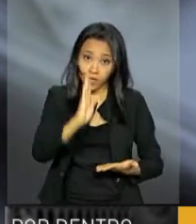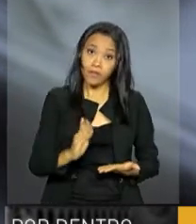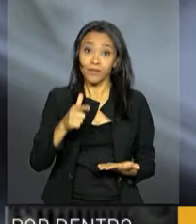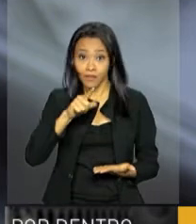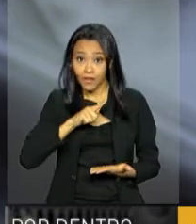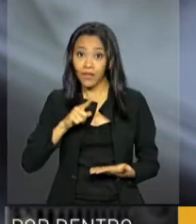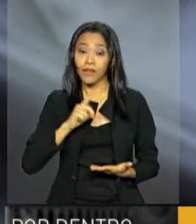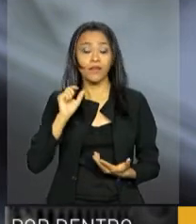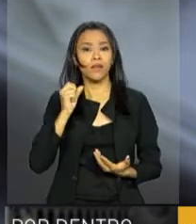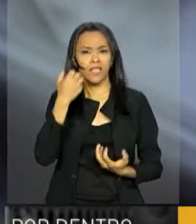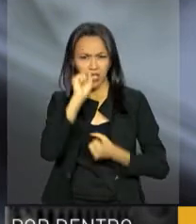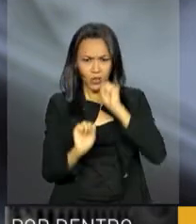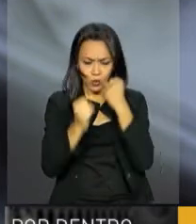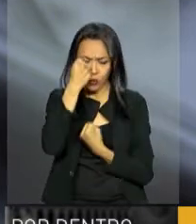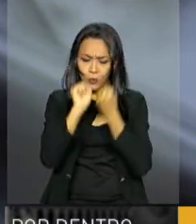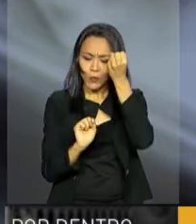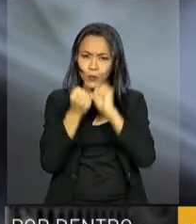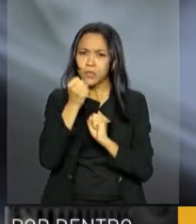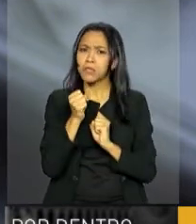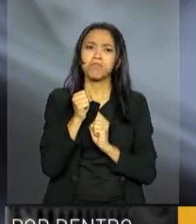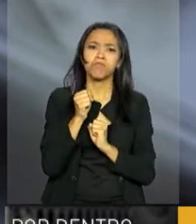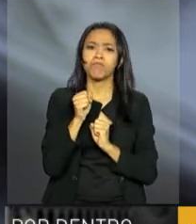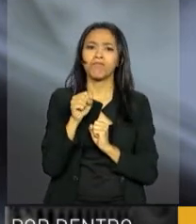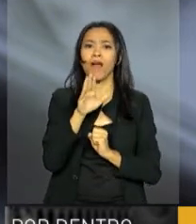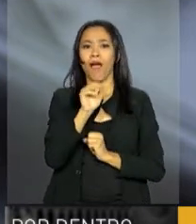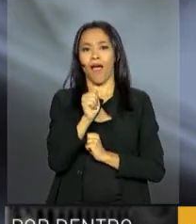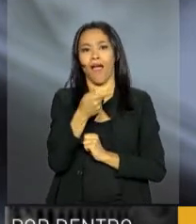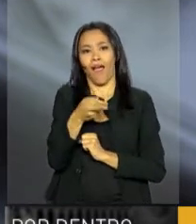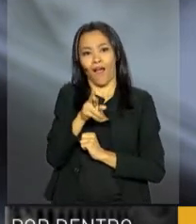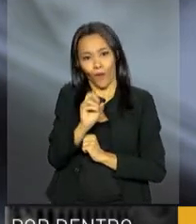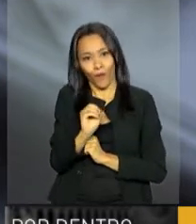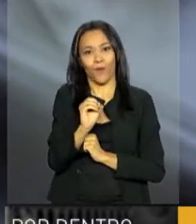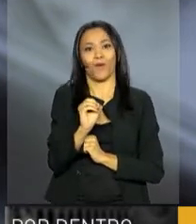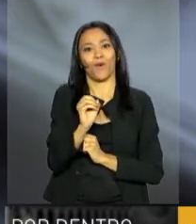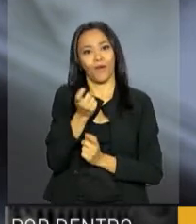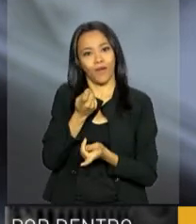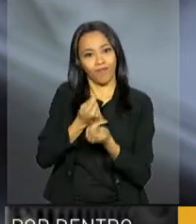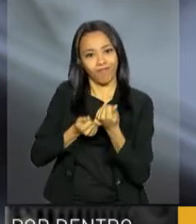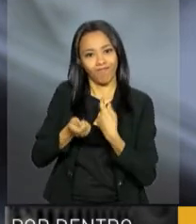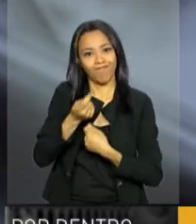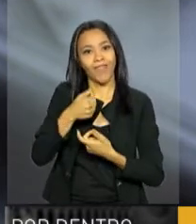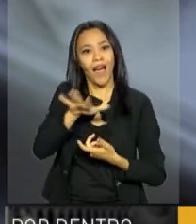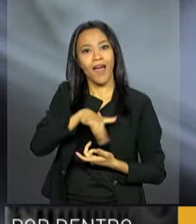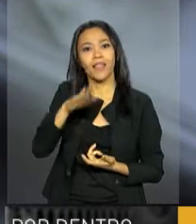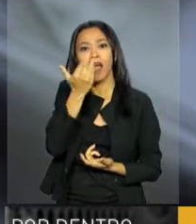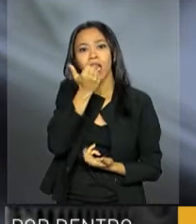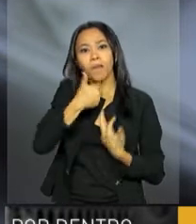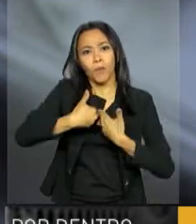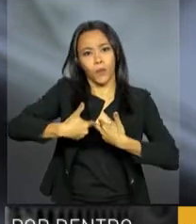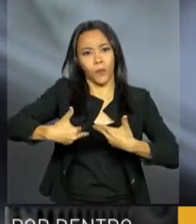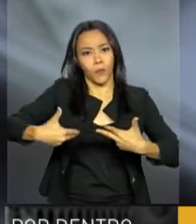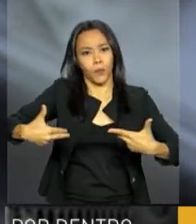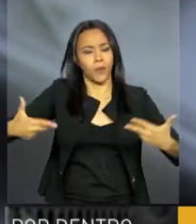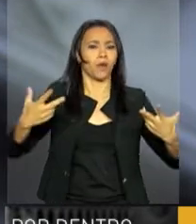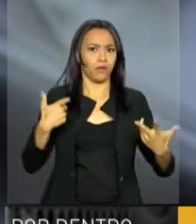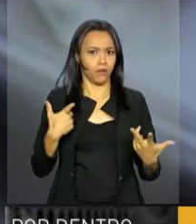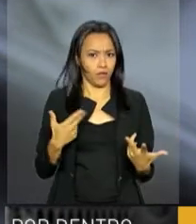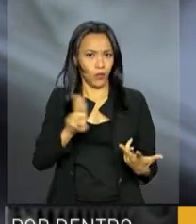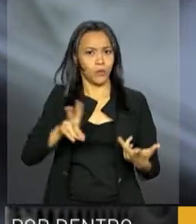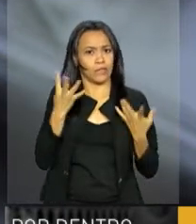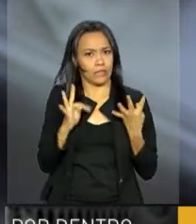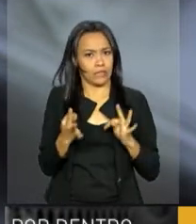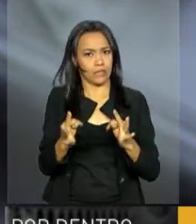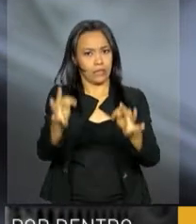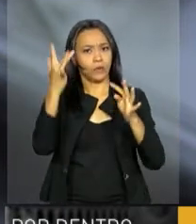uma indústria agro a alimentícia extremamente competitiva e moderna e